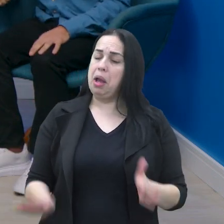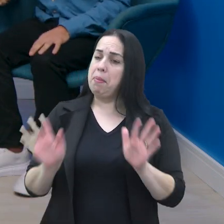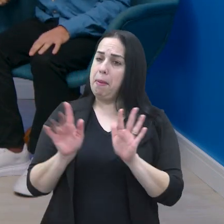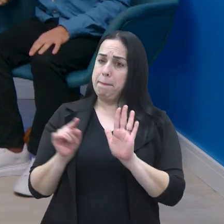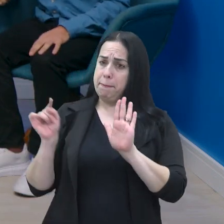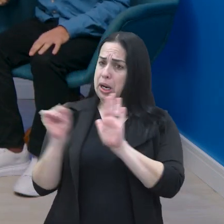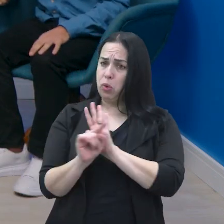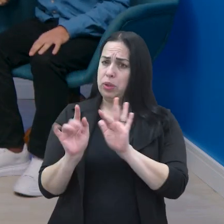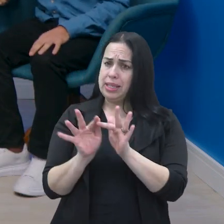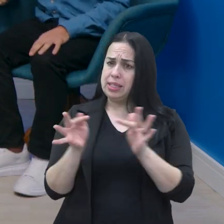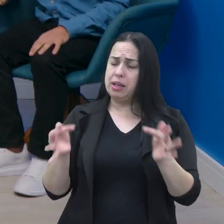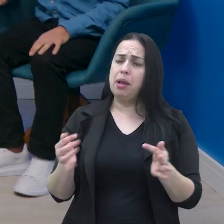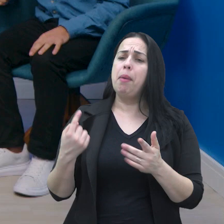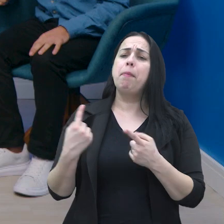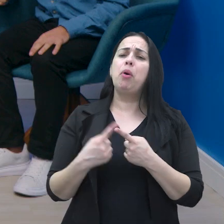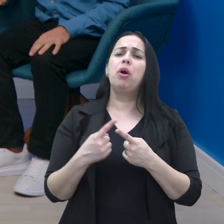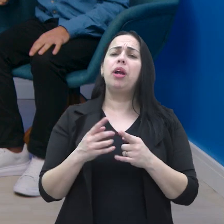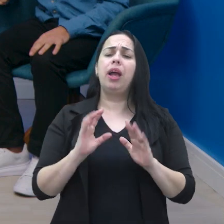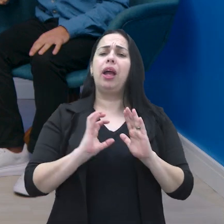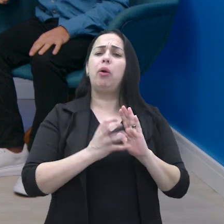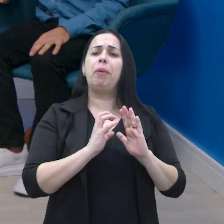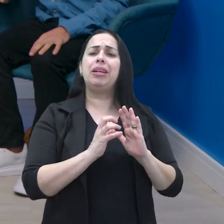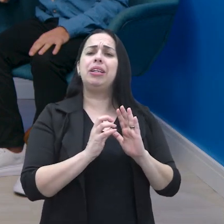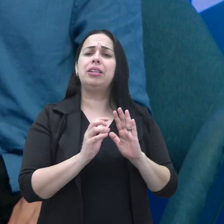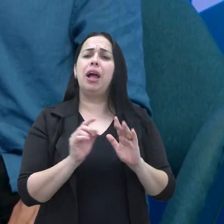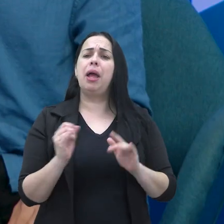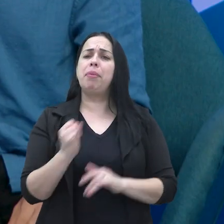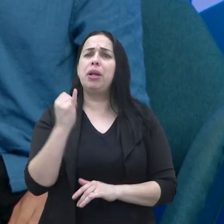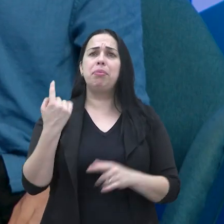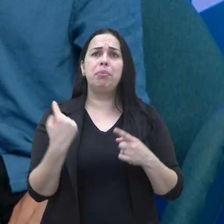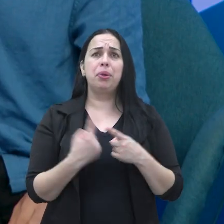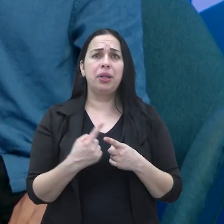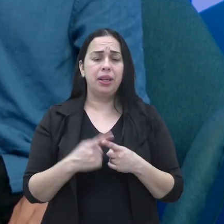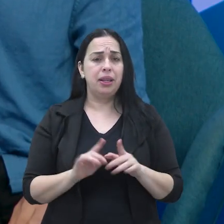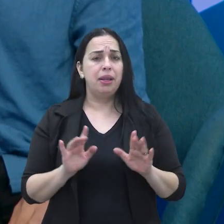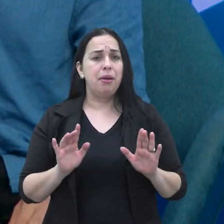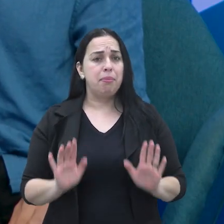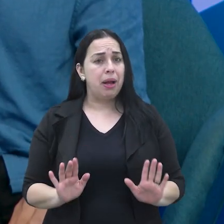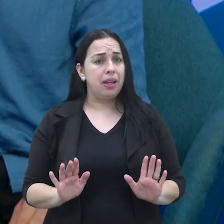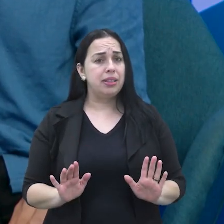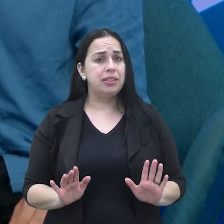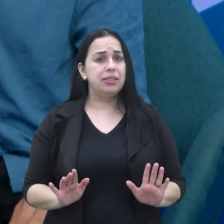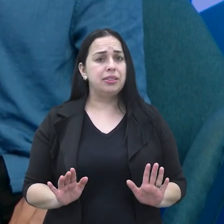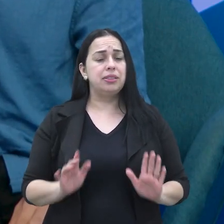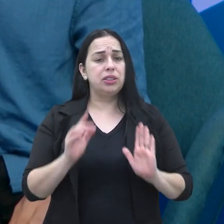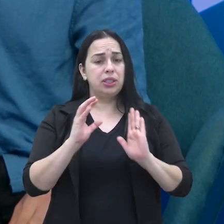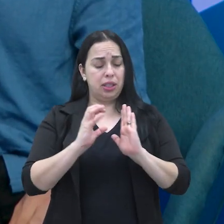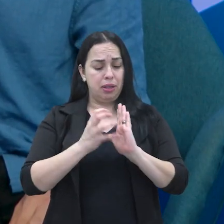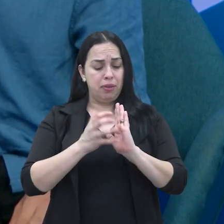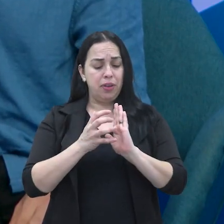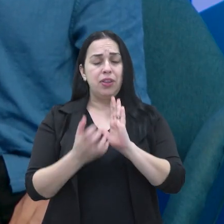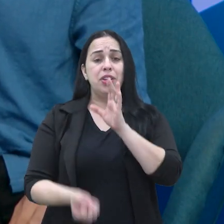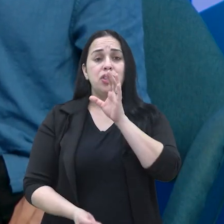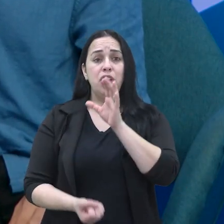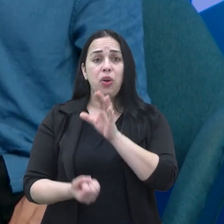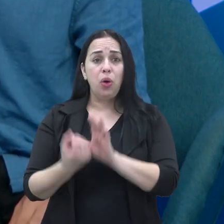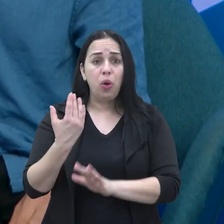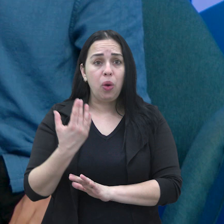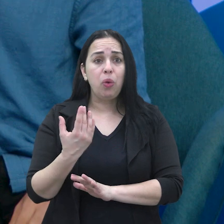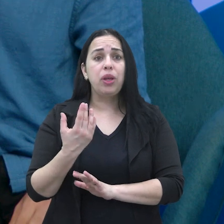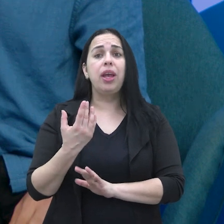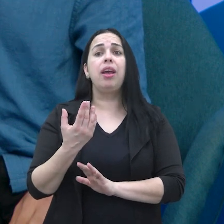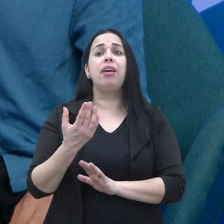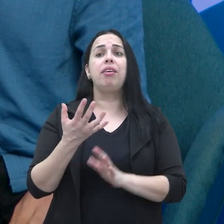A pergunta é simples, né, Limão? Por que o partido político é importante? Mas se a gente pensar, o partido, ele é criado